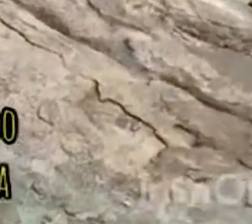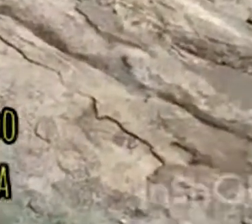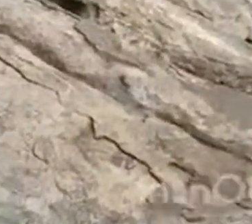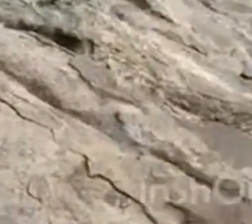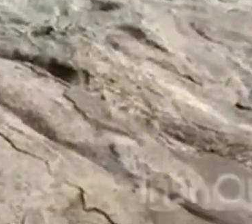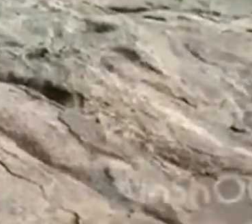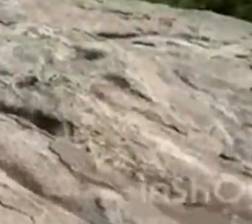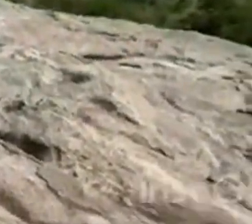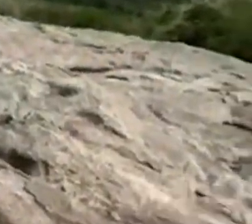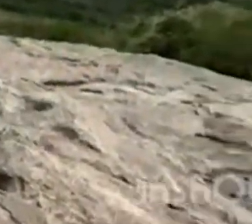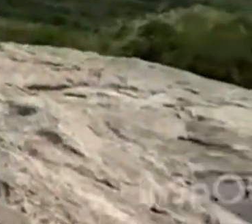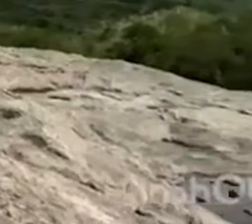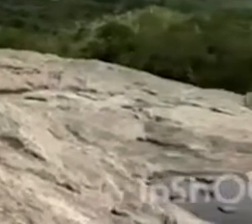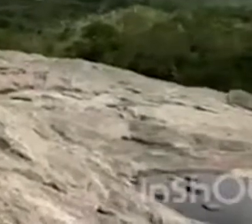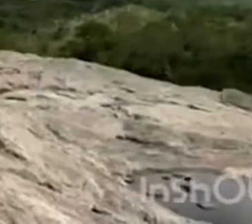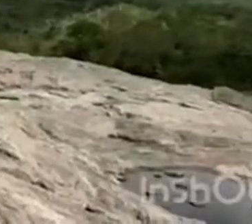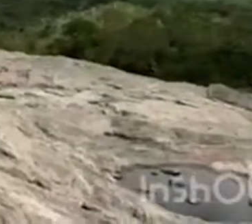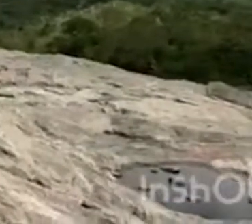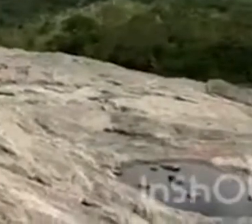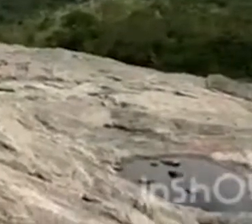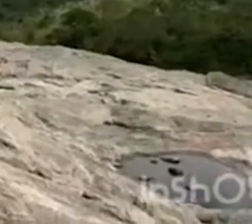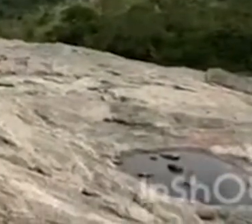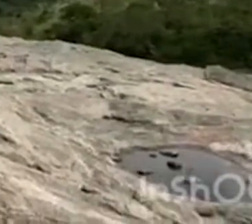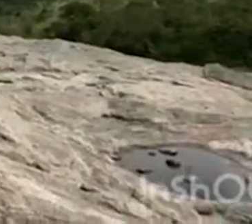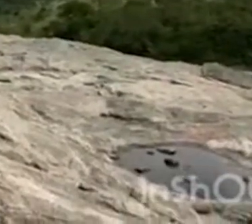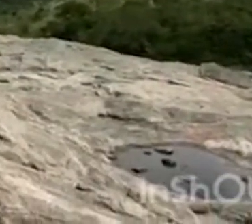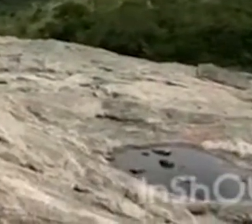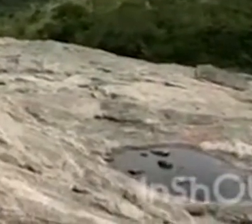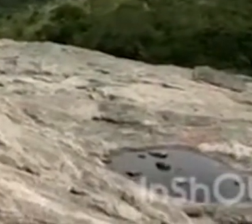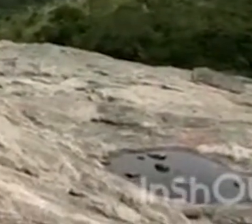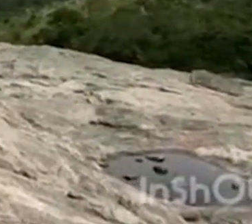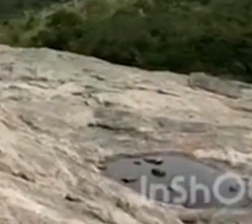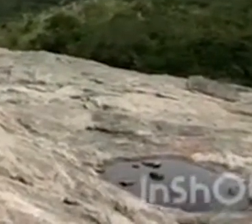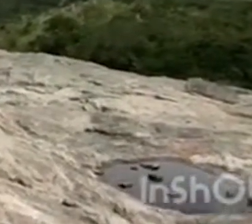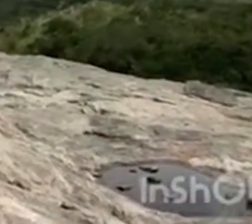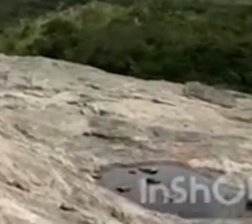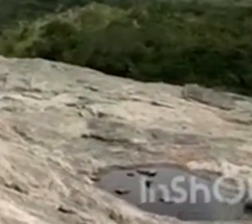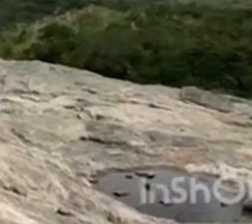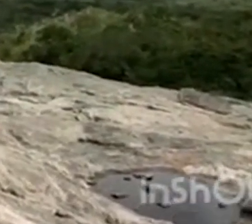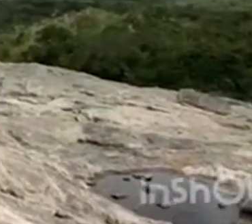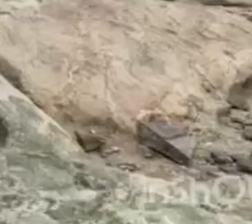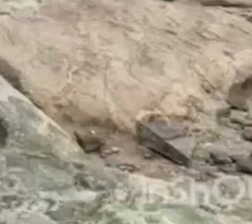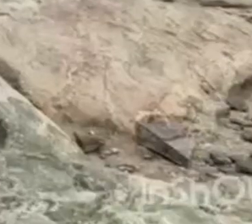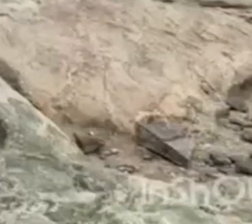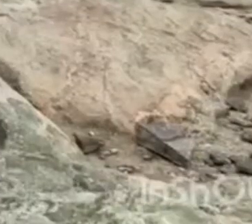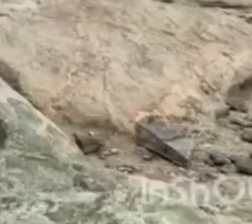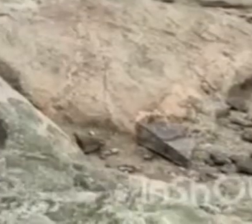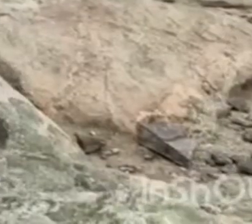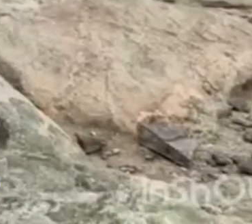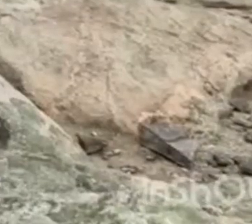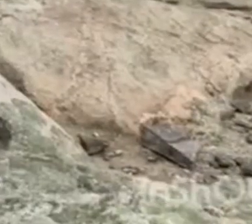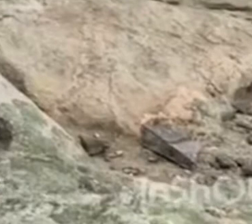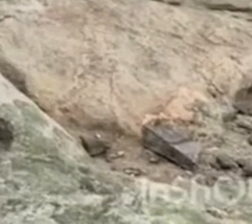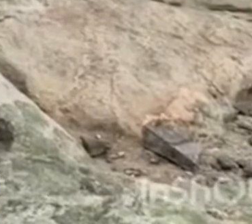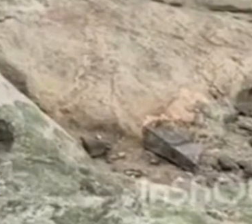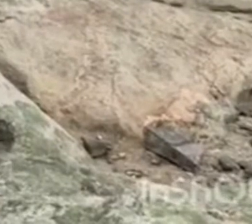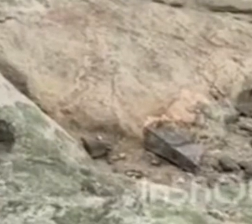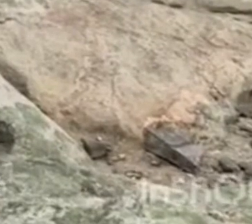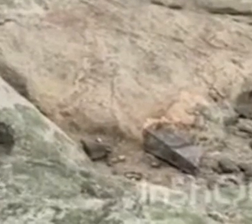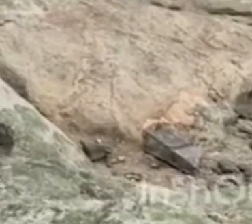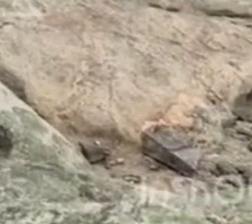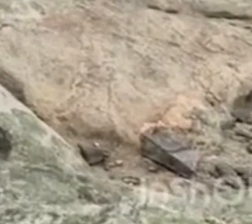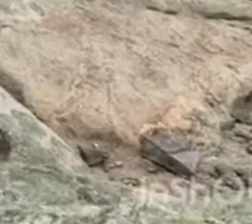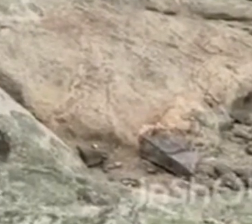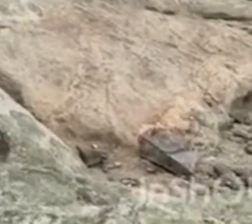da serra, deixou os parentes seus, outro dizia, isso é Deus querendo acabar a terra. Toda dúvida se encerra